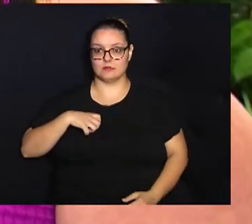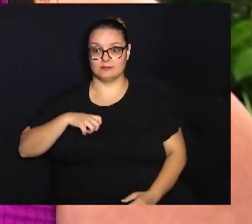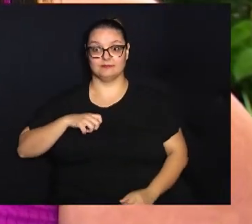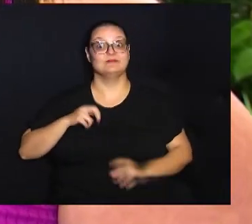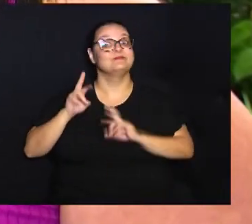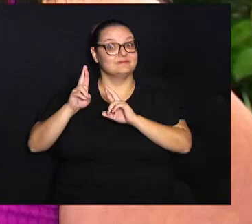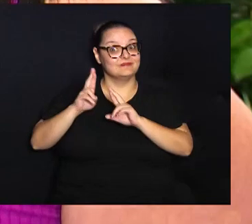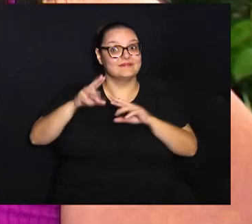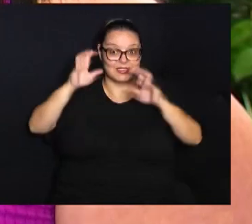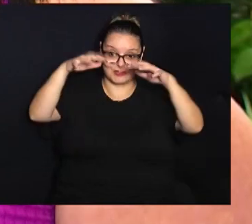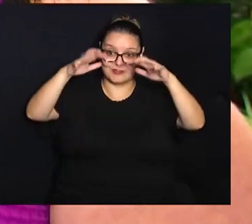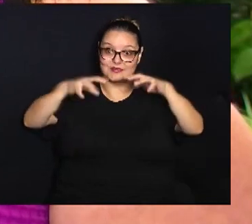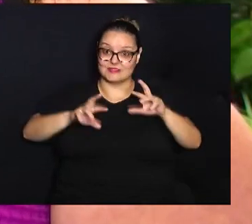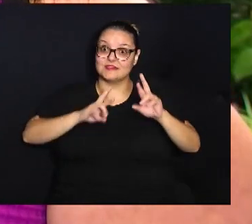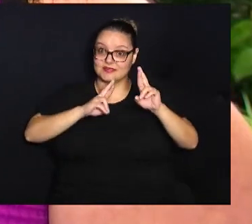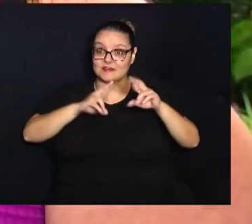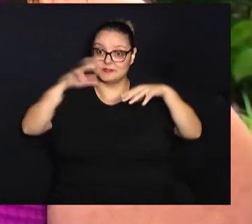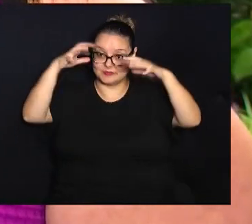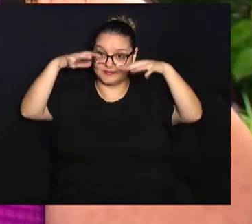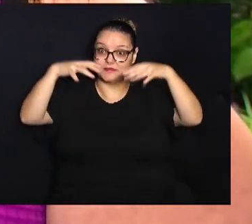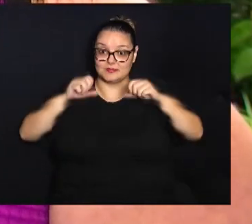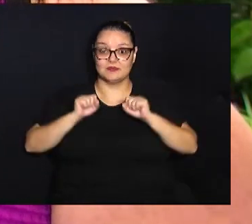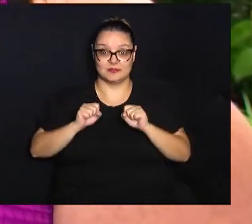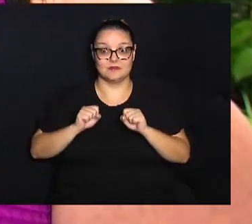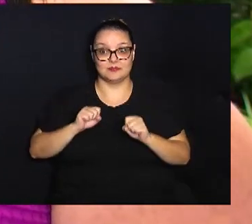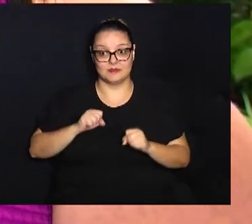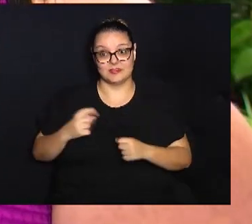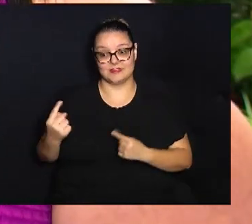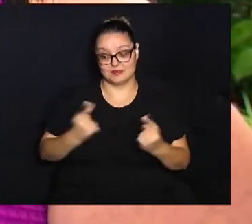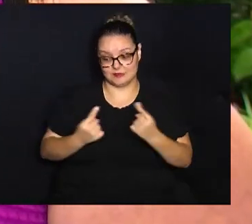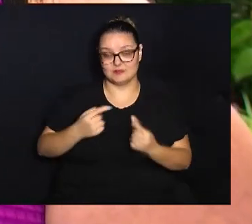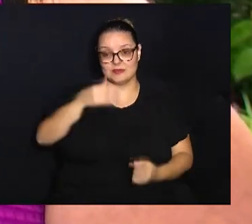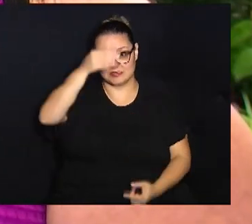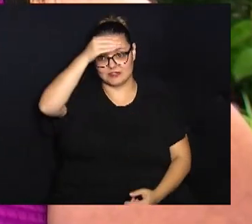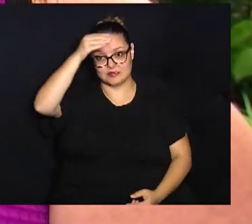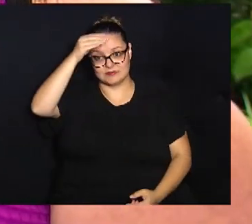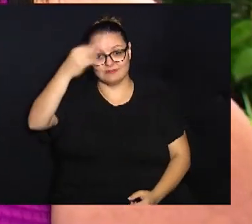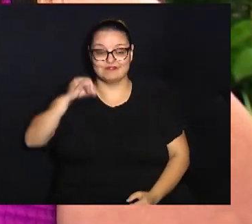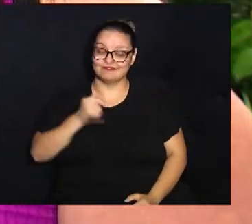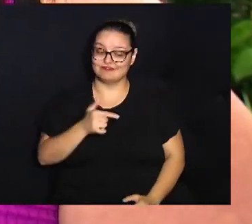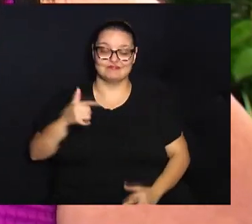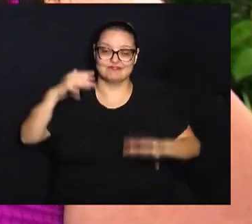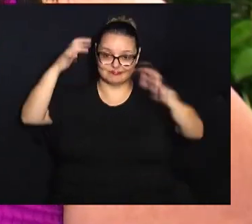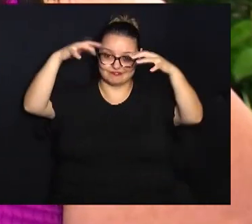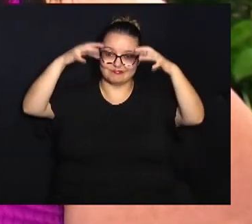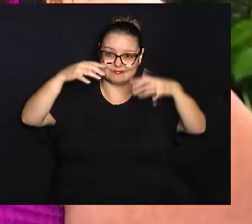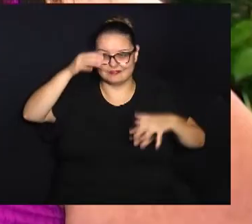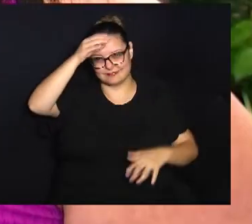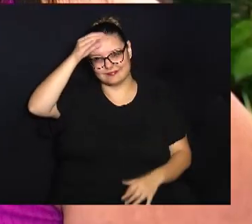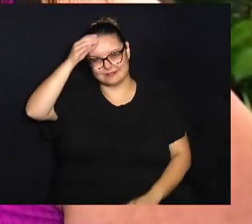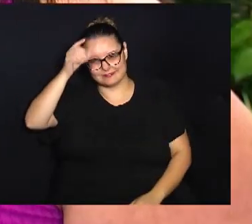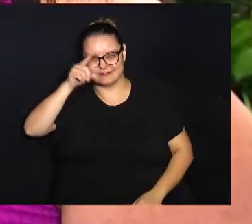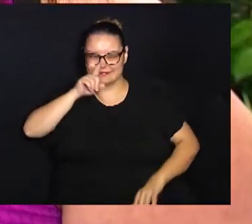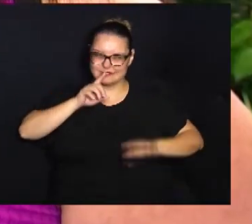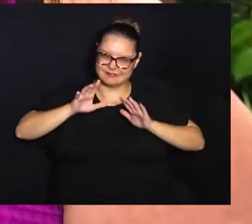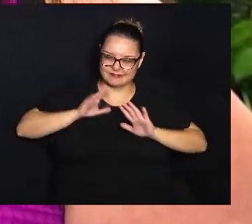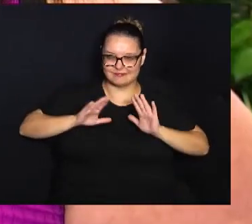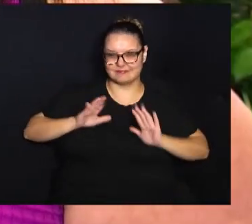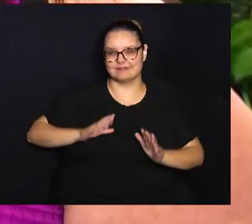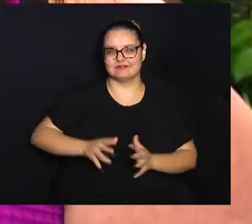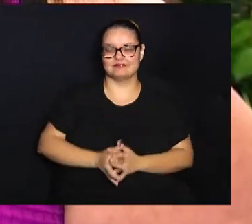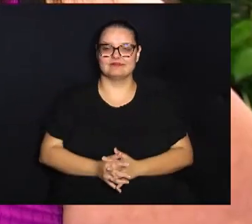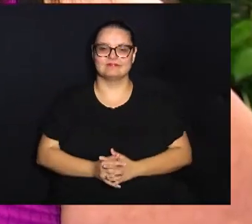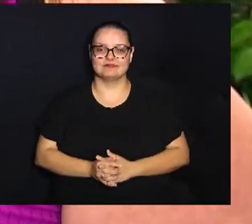com as chuvas, né? A gente espera muita chuva para poder ter a procura pelos clientes, né? Sem chuva o cliente fica meio restrito, né?